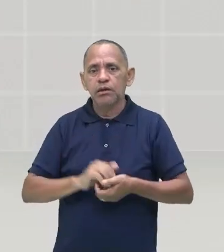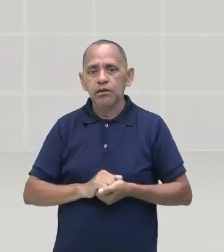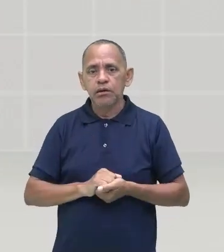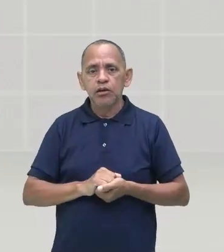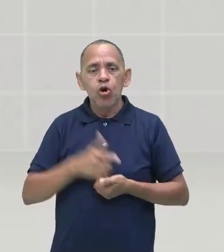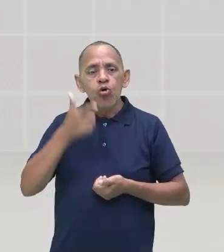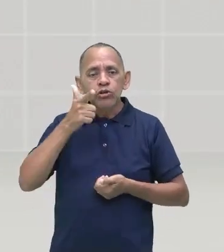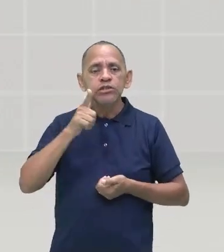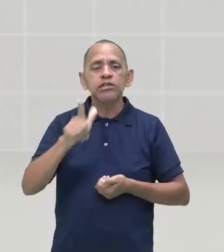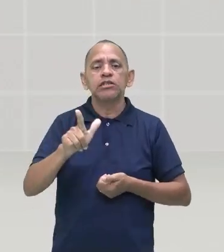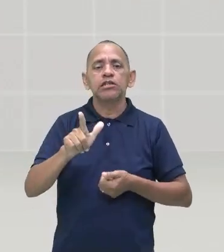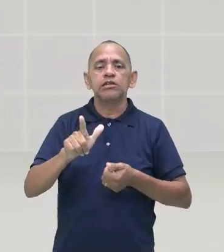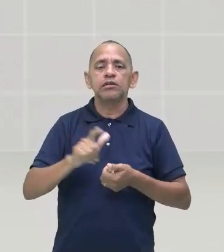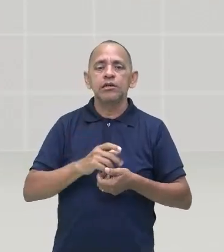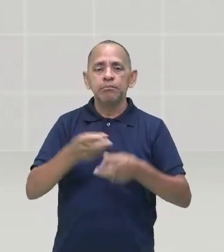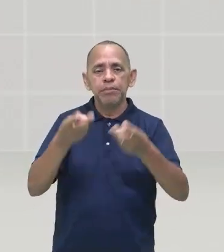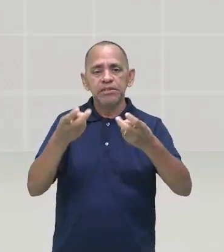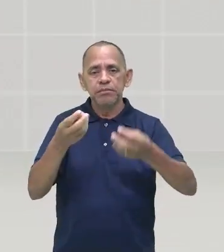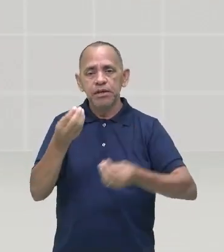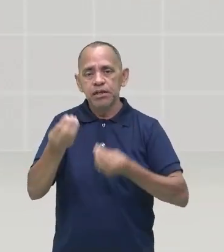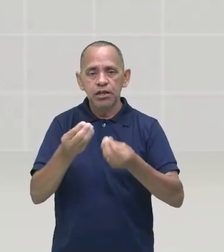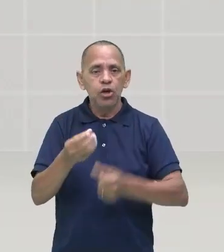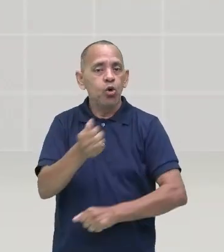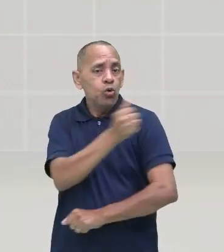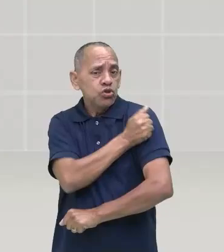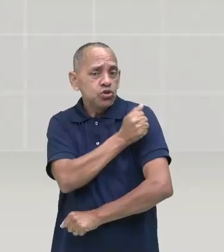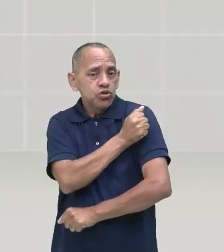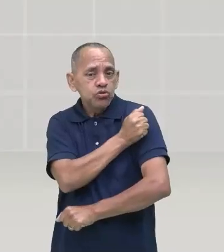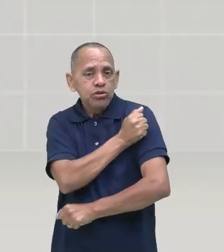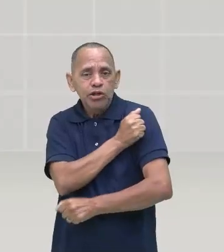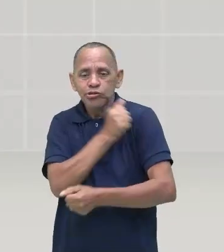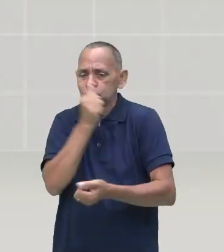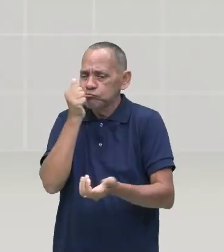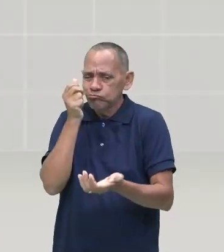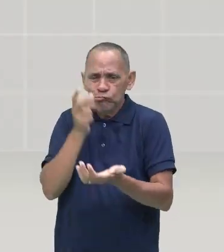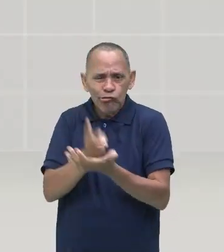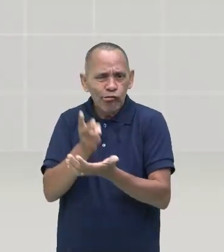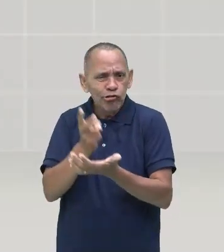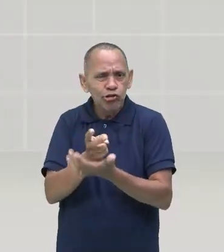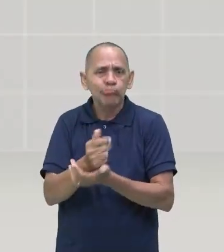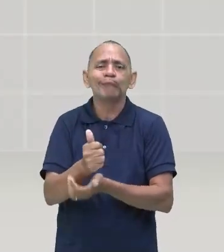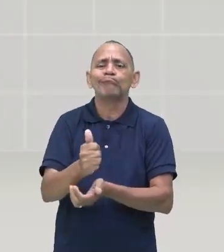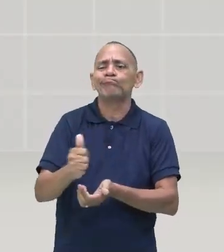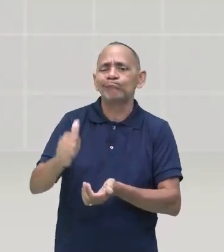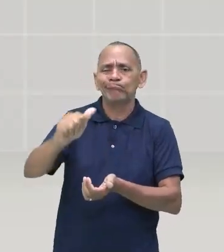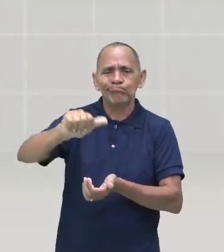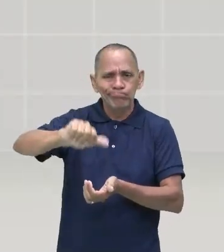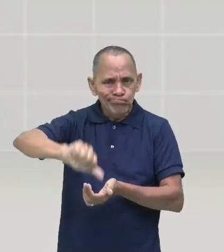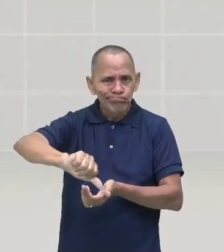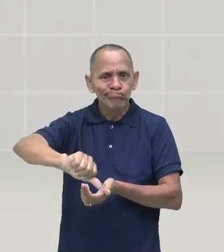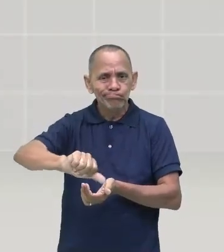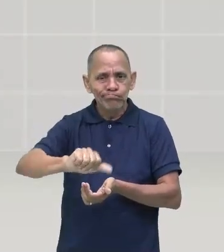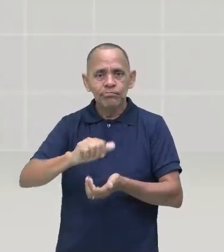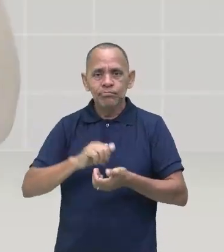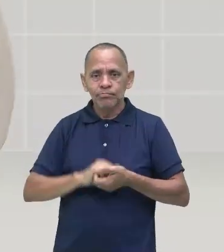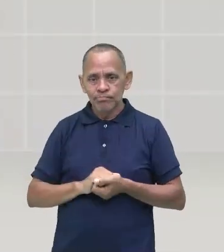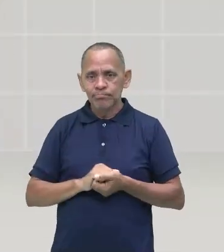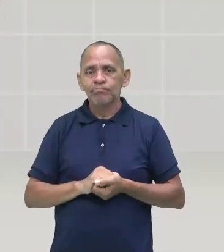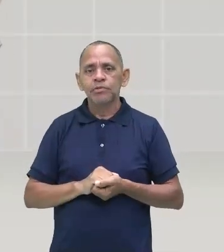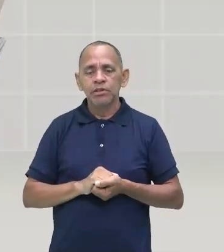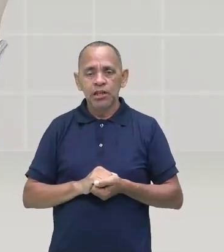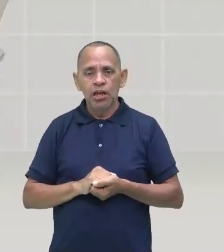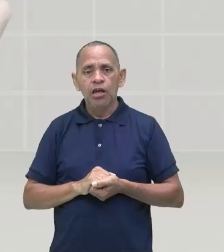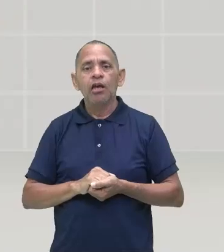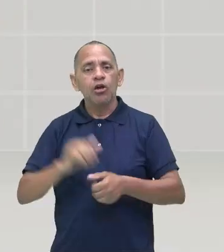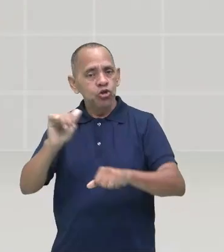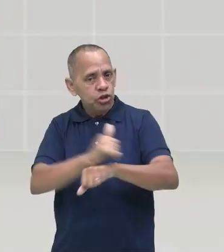na avaliação formativa os estudantes não conseguiram progredir, então eu ajusto a rota, né, crio novas estradas, olho